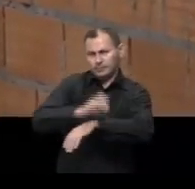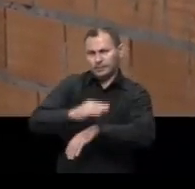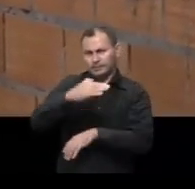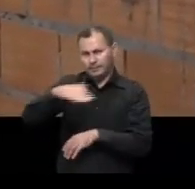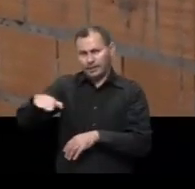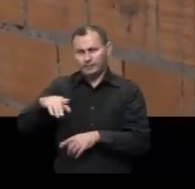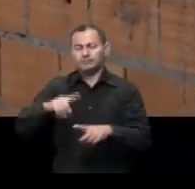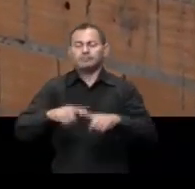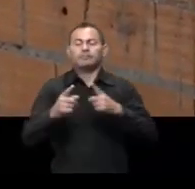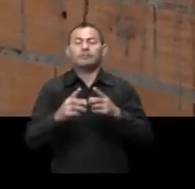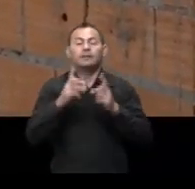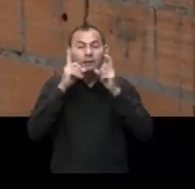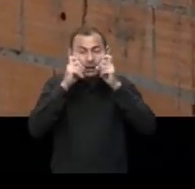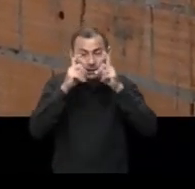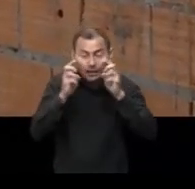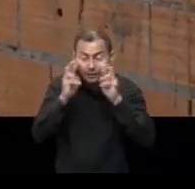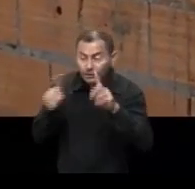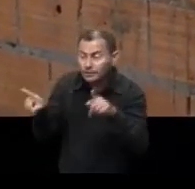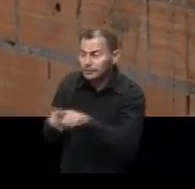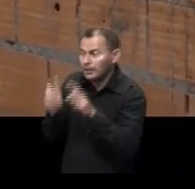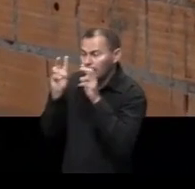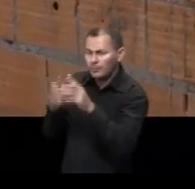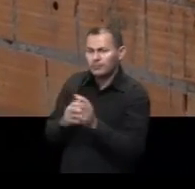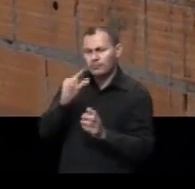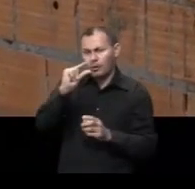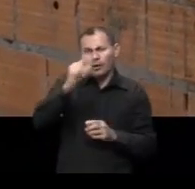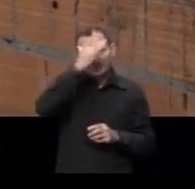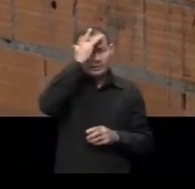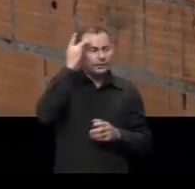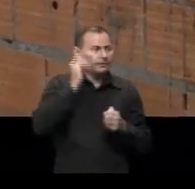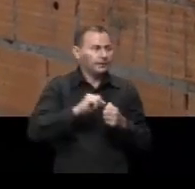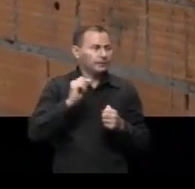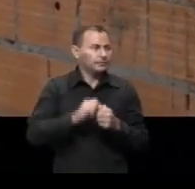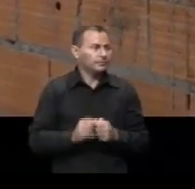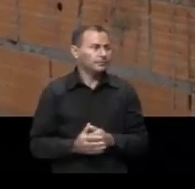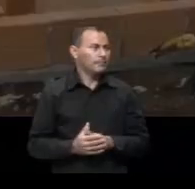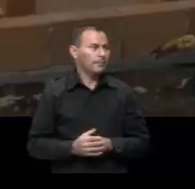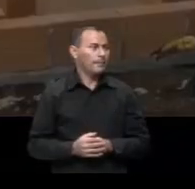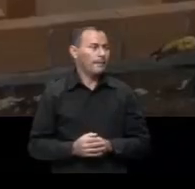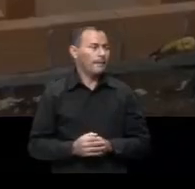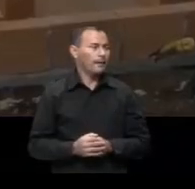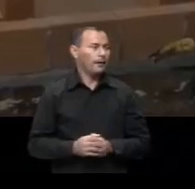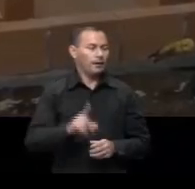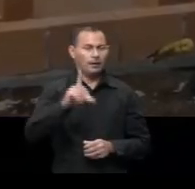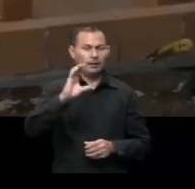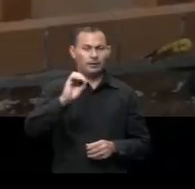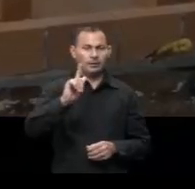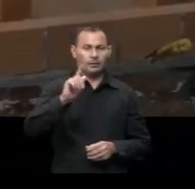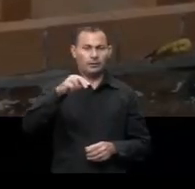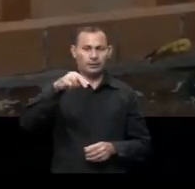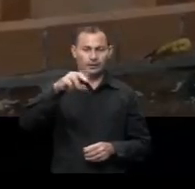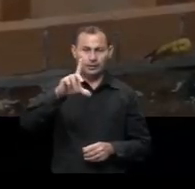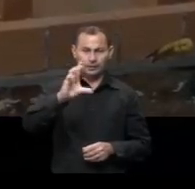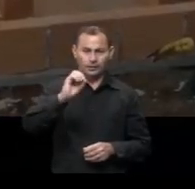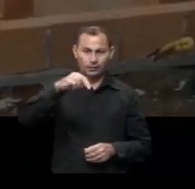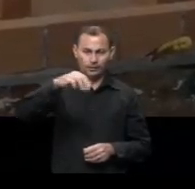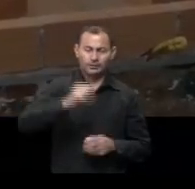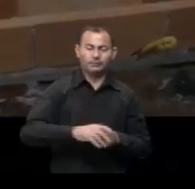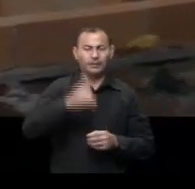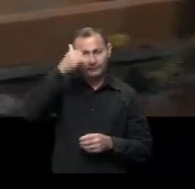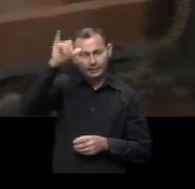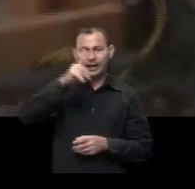Ok? E outra coisa interessante que eu vi que ele fez também, que poucas pessoas fazem, é colocar uma lona para evitar que a